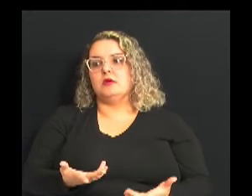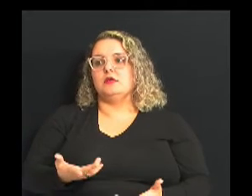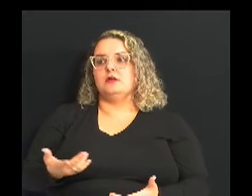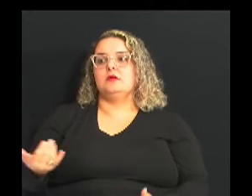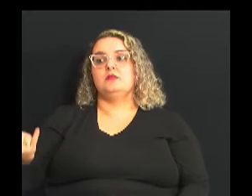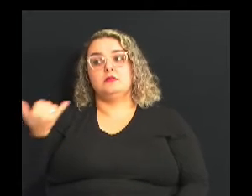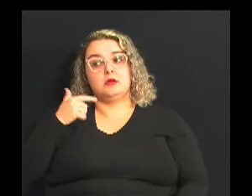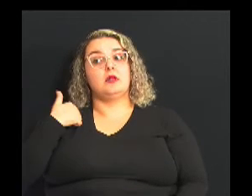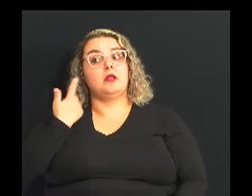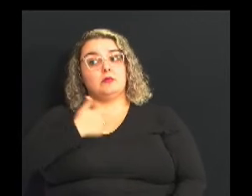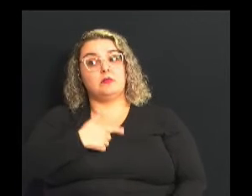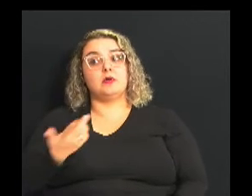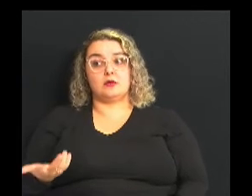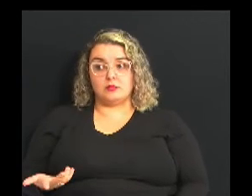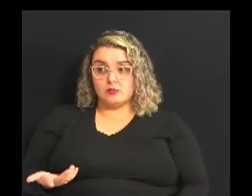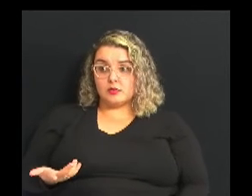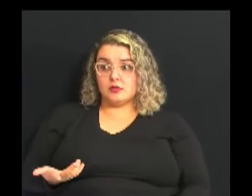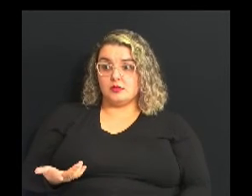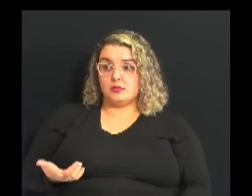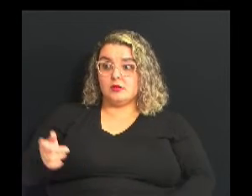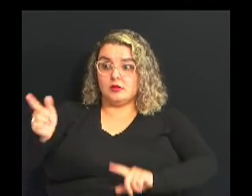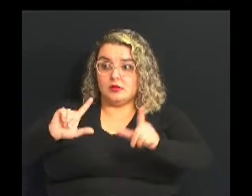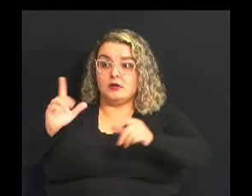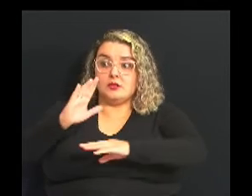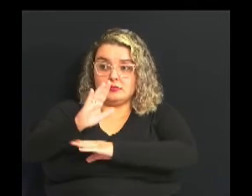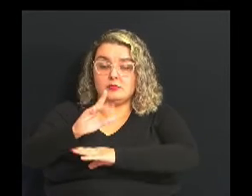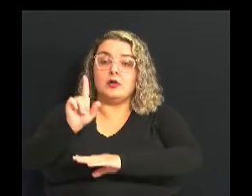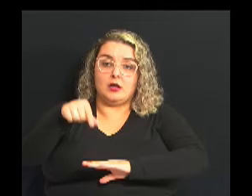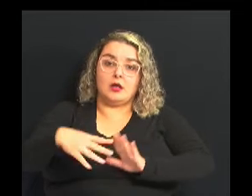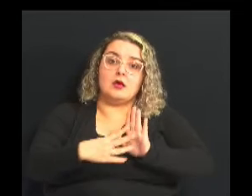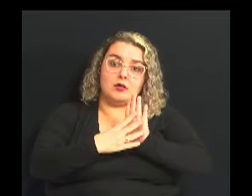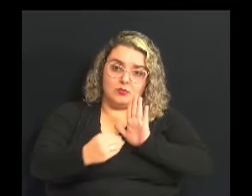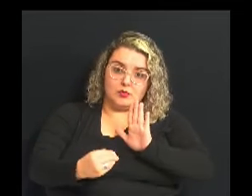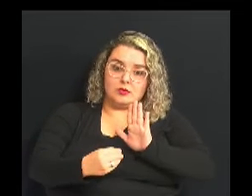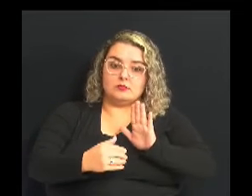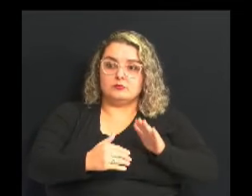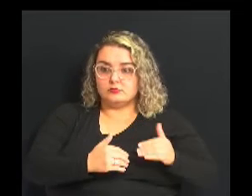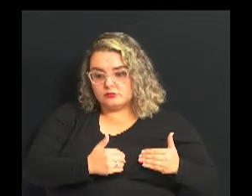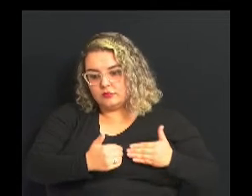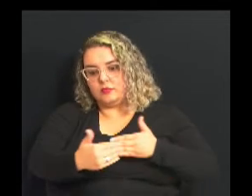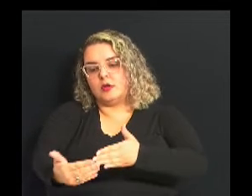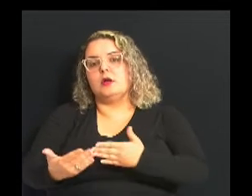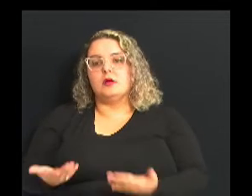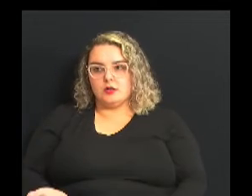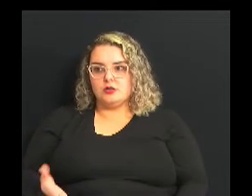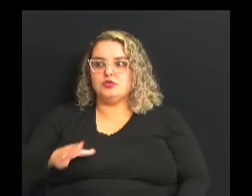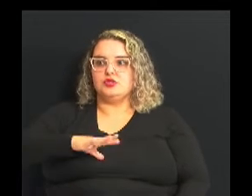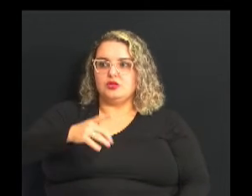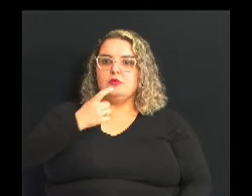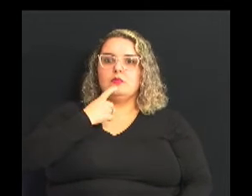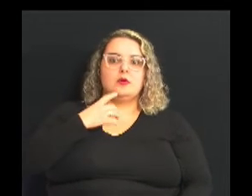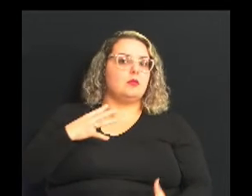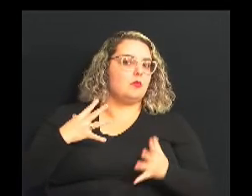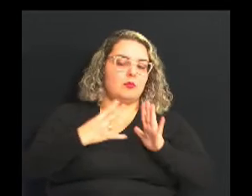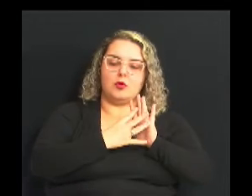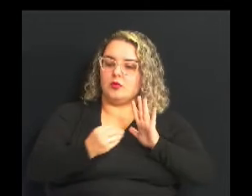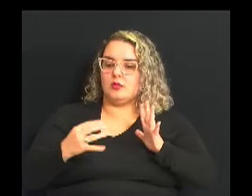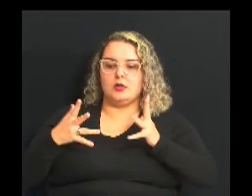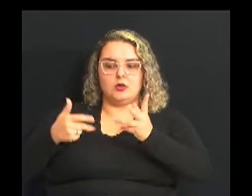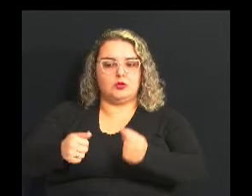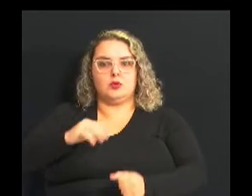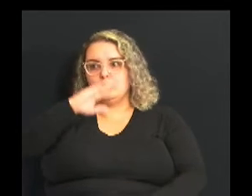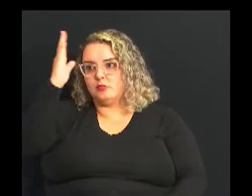gente que a TV Câmara é um modelo a ser seguido, a TV Câmara Campinas é um modelo a ser seguido em todo o Brasil. Tá? O que nos